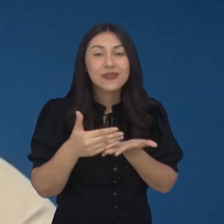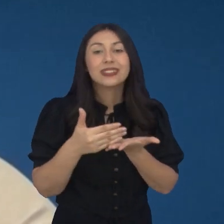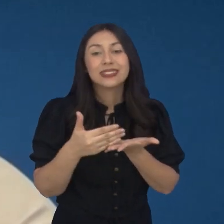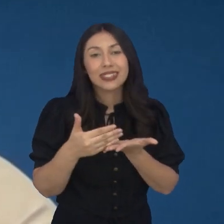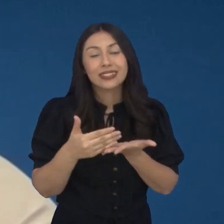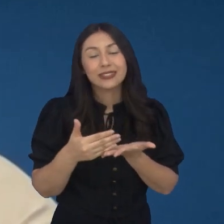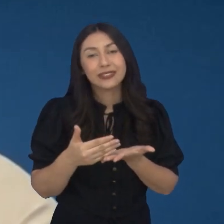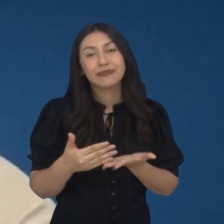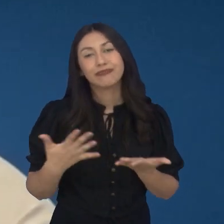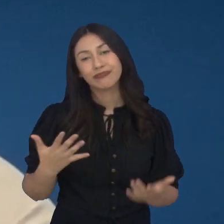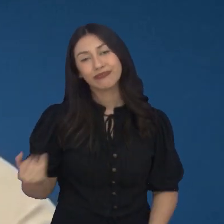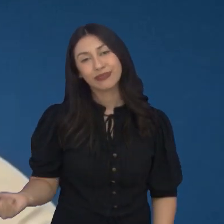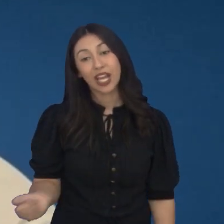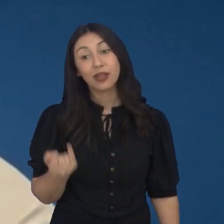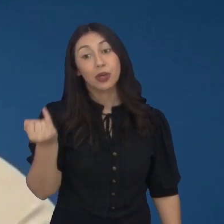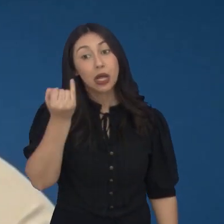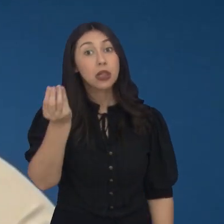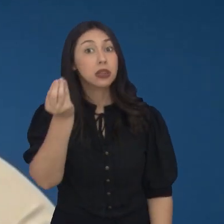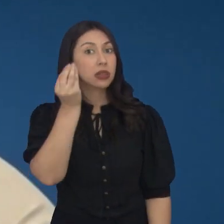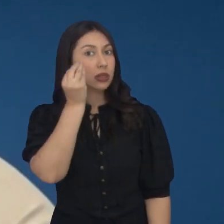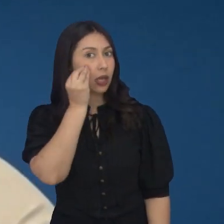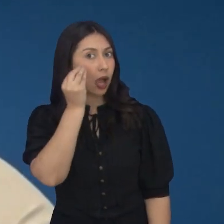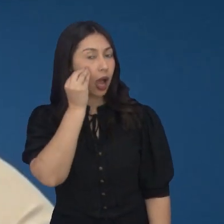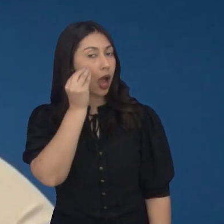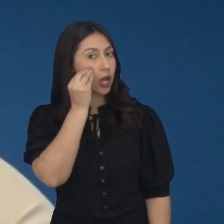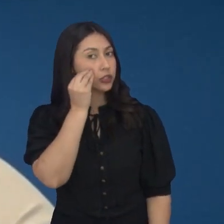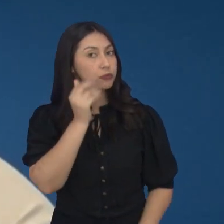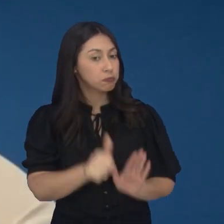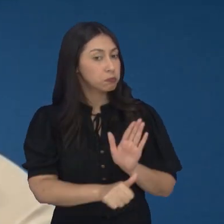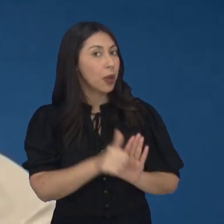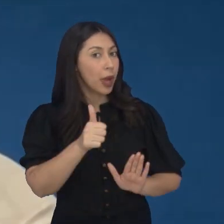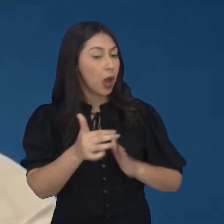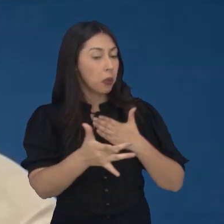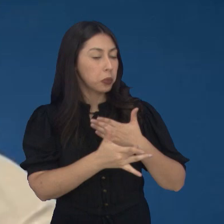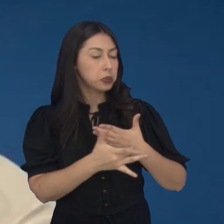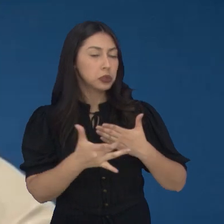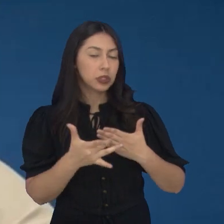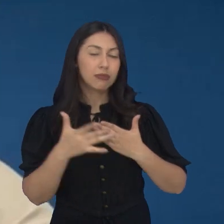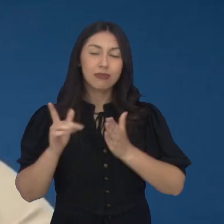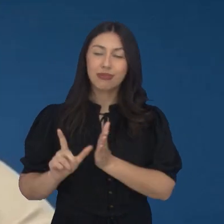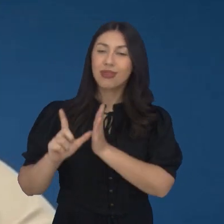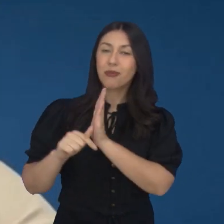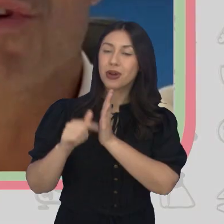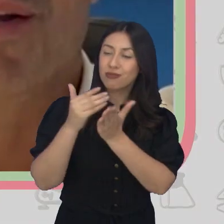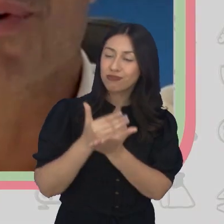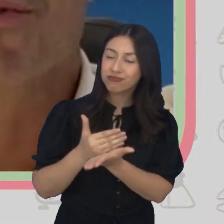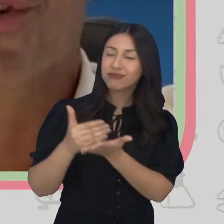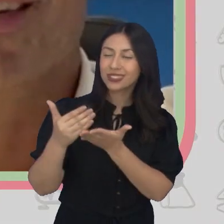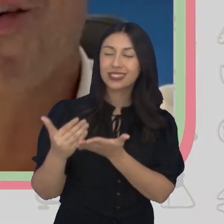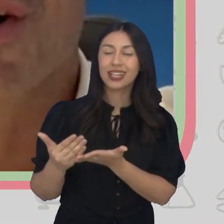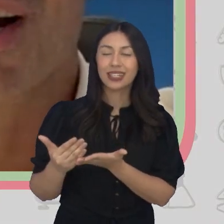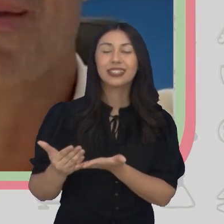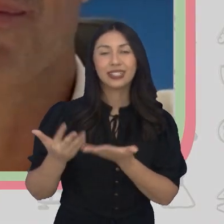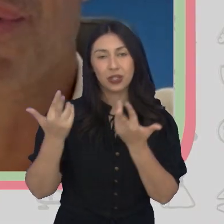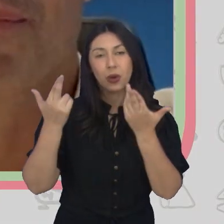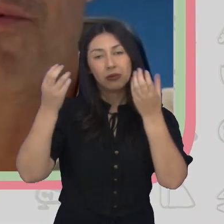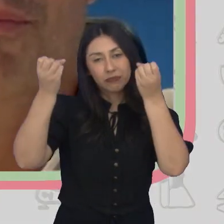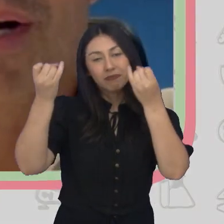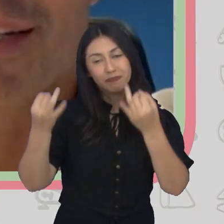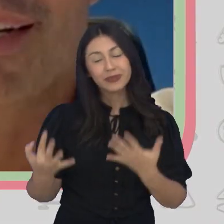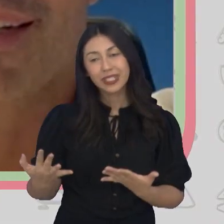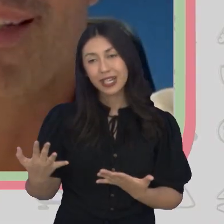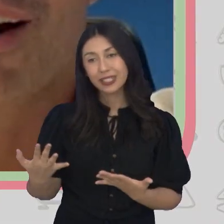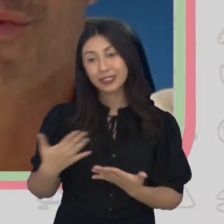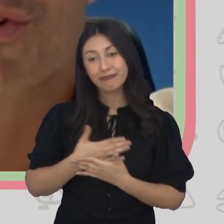começar. É importante ter seus testes de avaliação pré-participação ok, e aí começar com essas recomendações que eu falei para vocês agora. Para mim